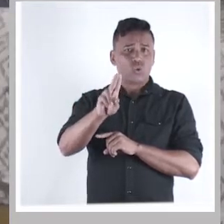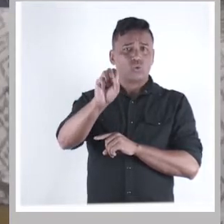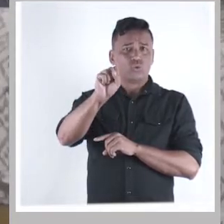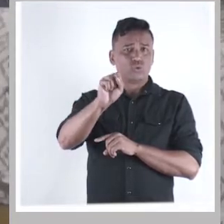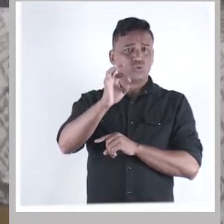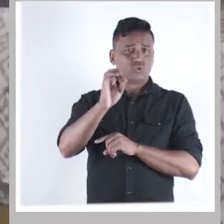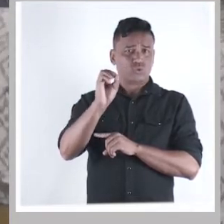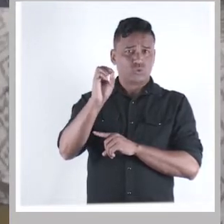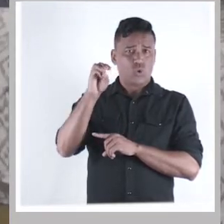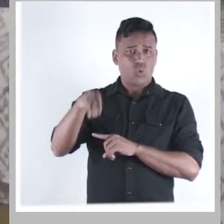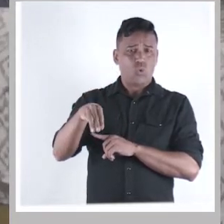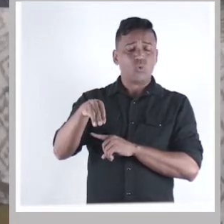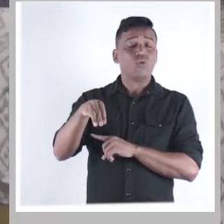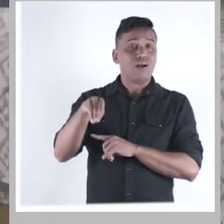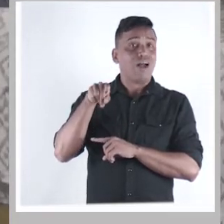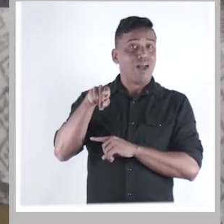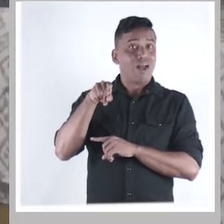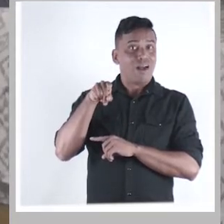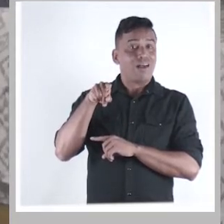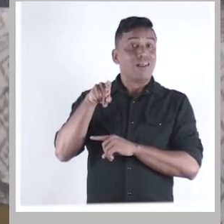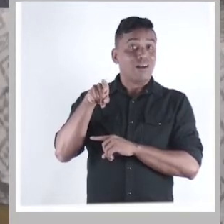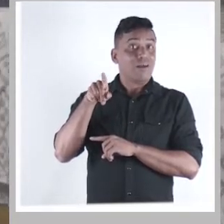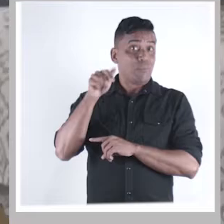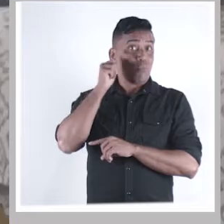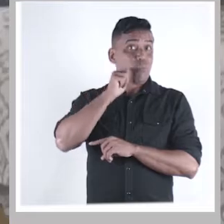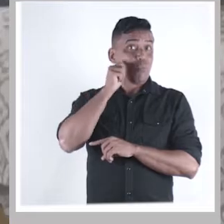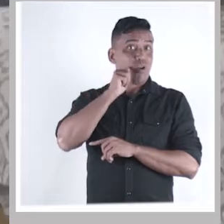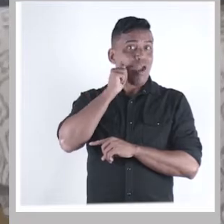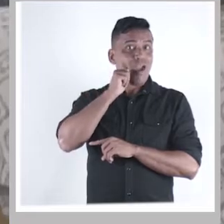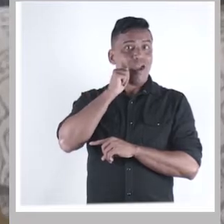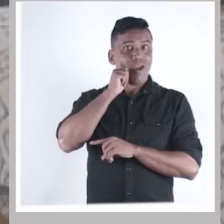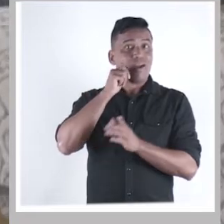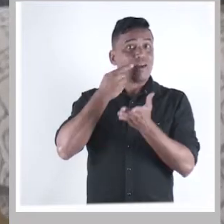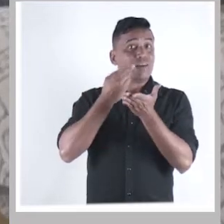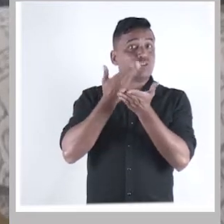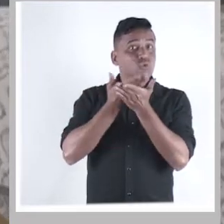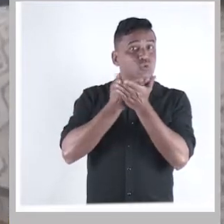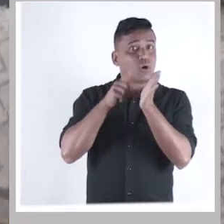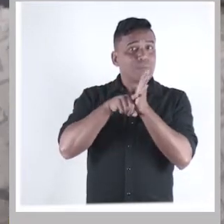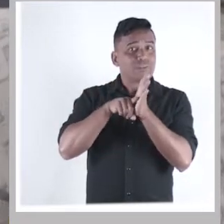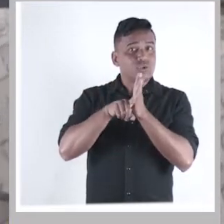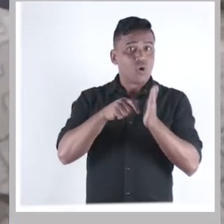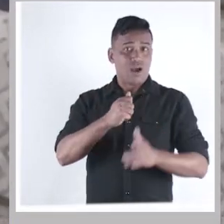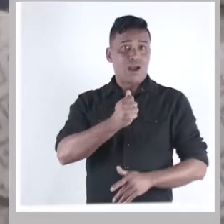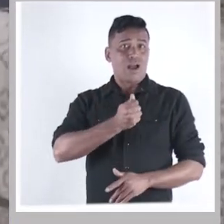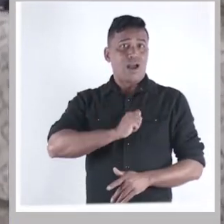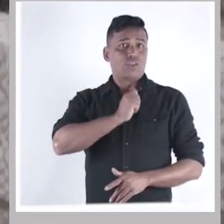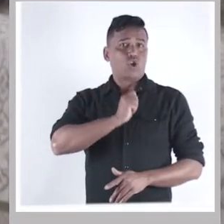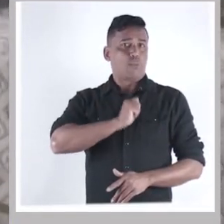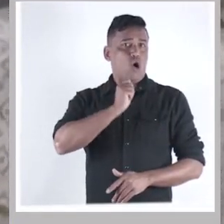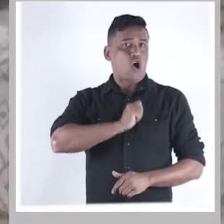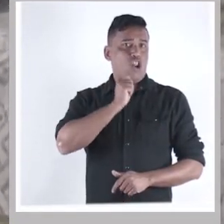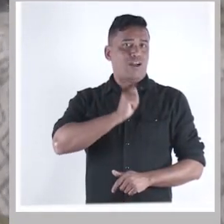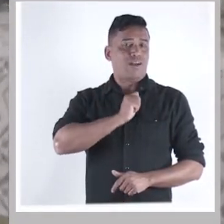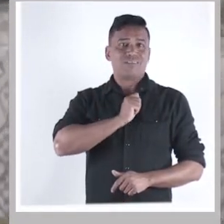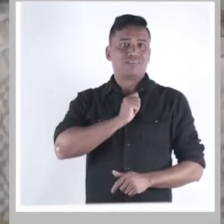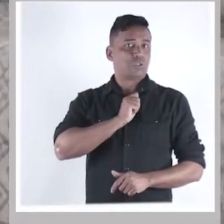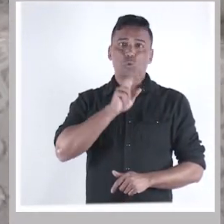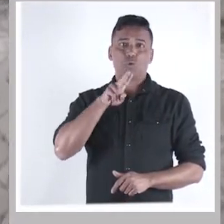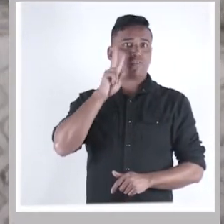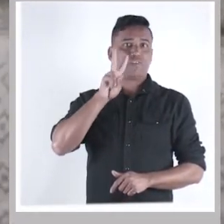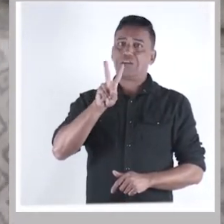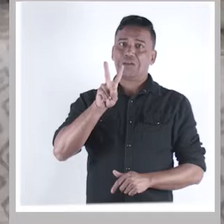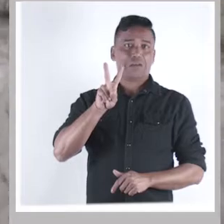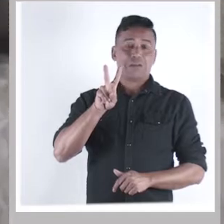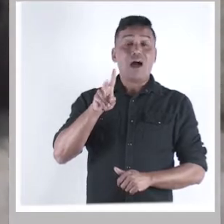Huston, né? E ela fala isso nesse ensaio. Exato, né? que é uma antropóloga que eu nunca... Olha, eu fiz doutorado em antropologia,